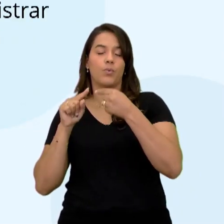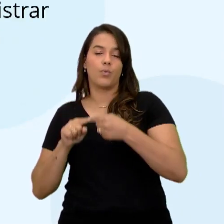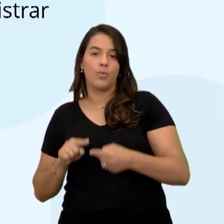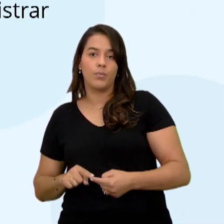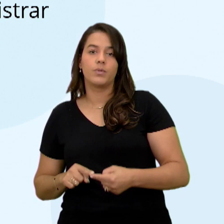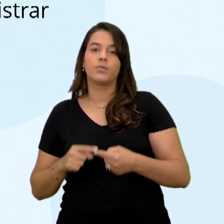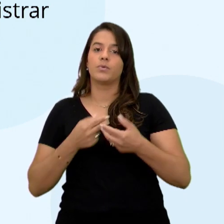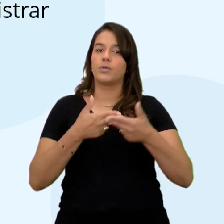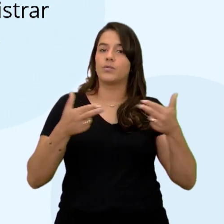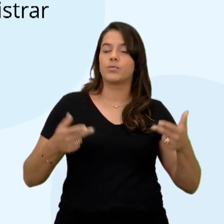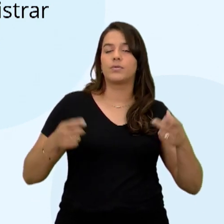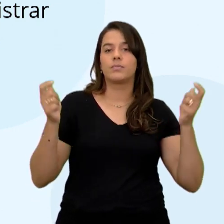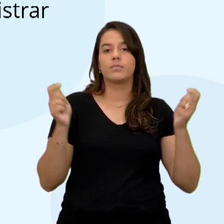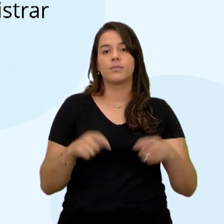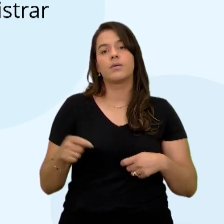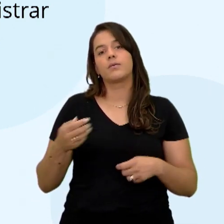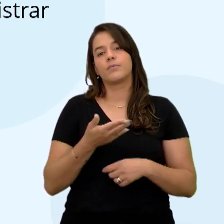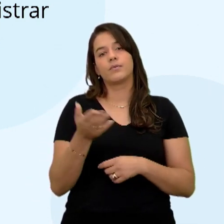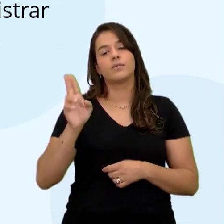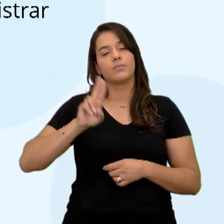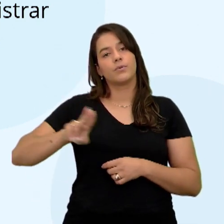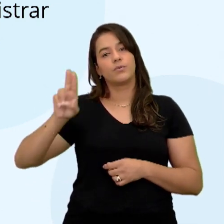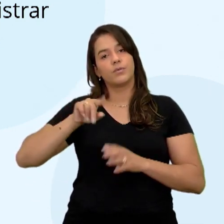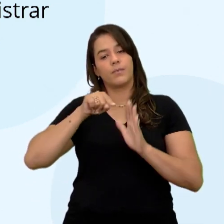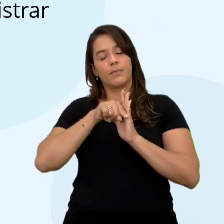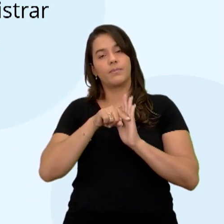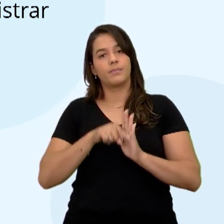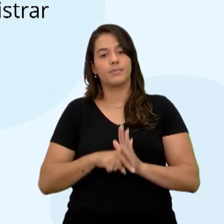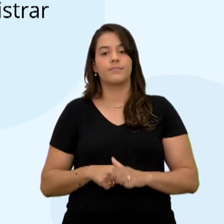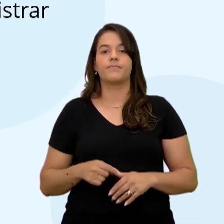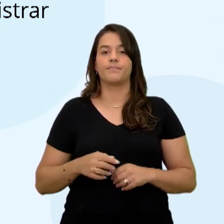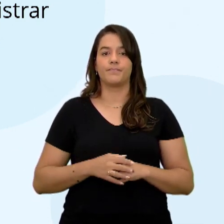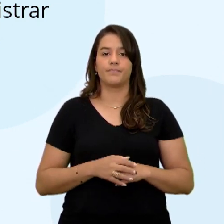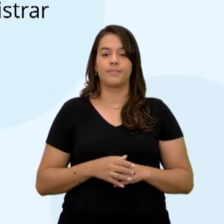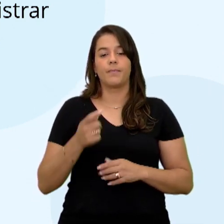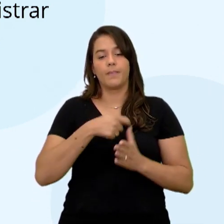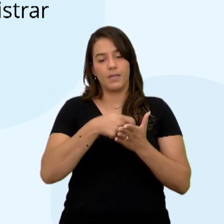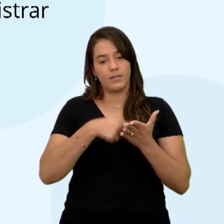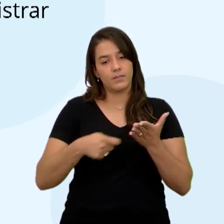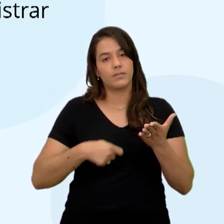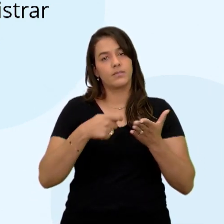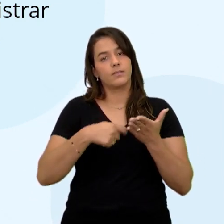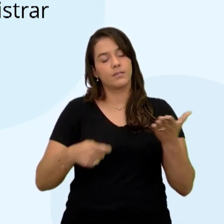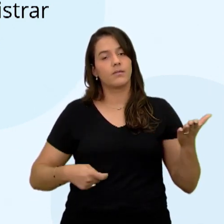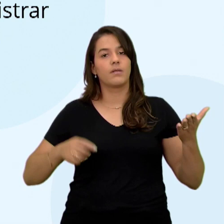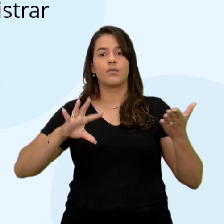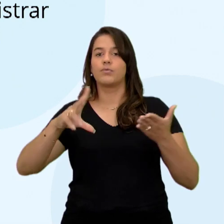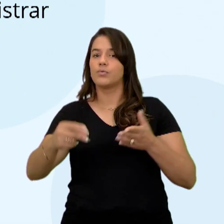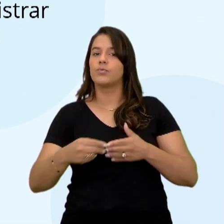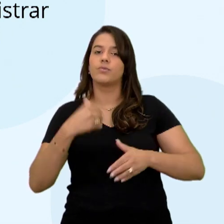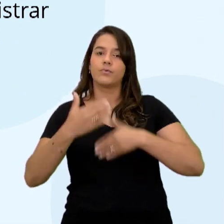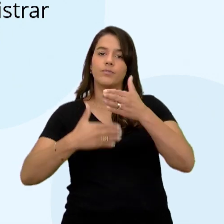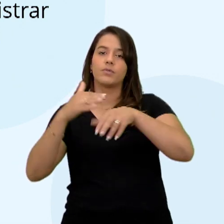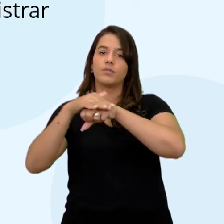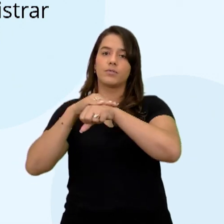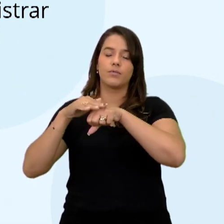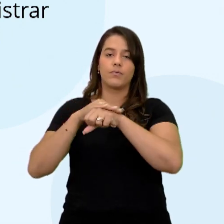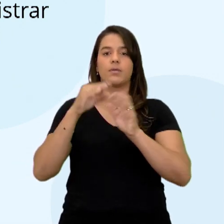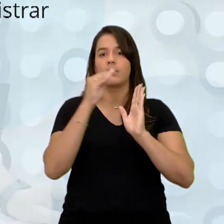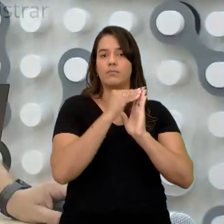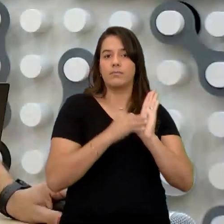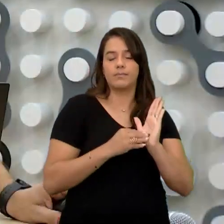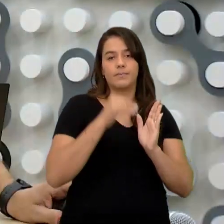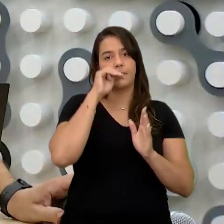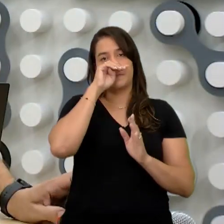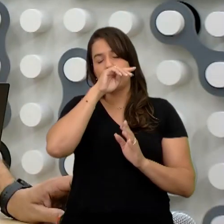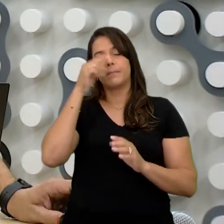recursos disponíveis que você poderá utilizar para pesquisa. A mesma coisa, né? Escrever e registrar tudo o que será desenvolvido neste componente. Ou seja, a ideia é